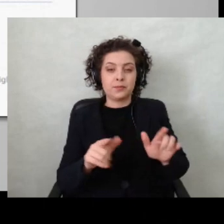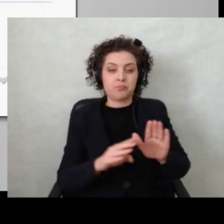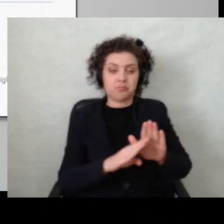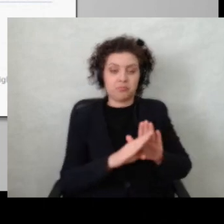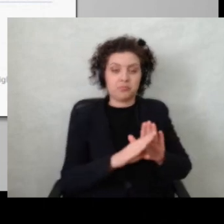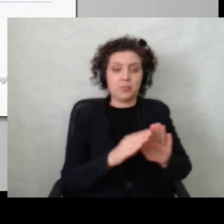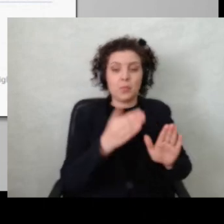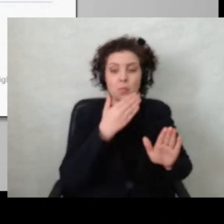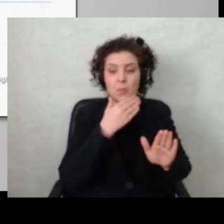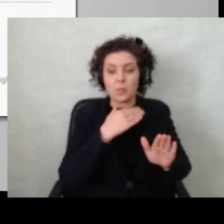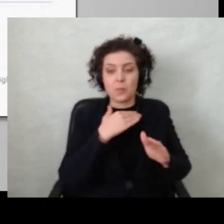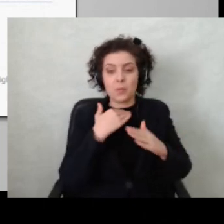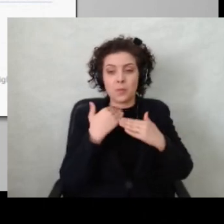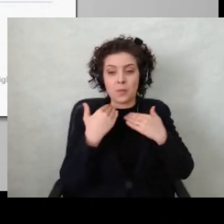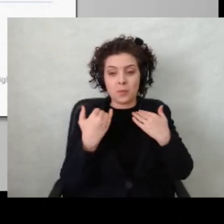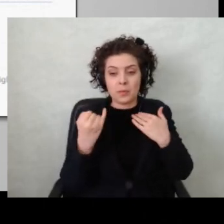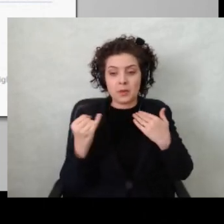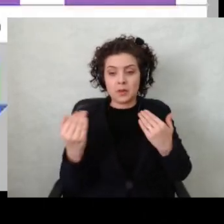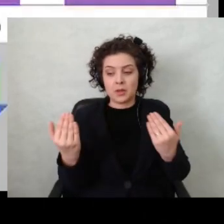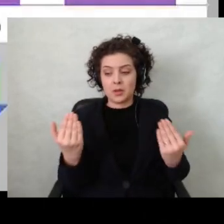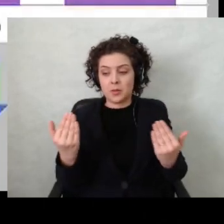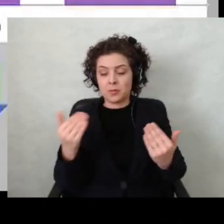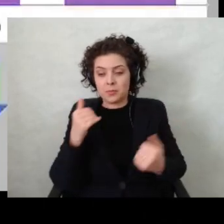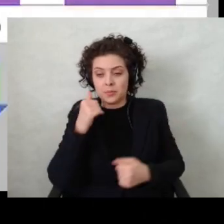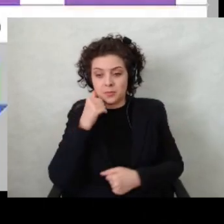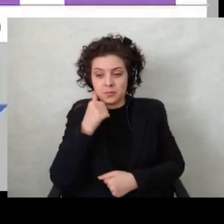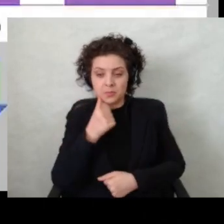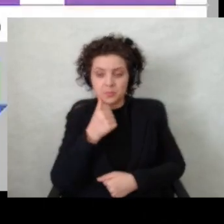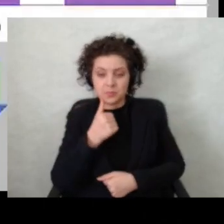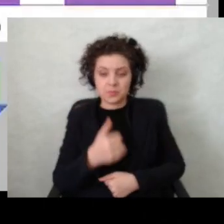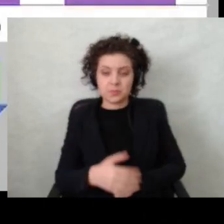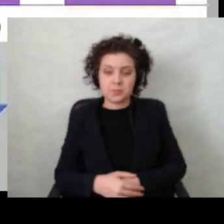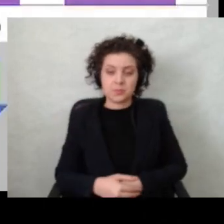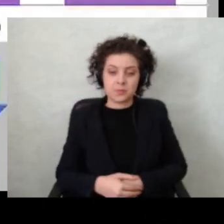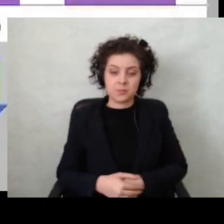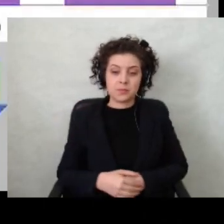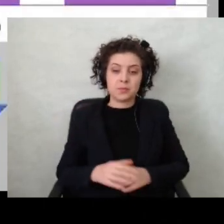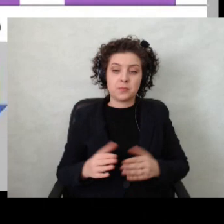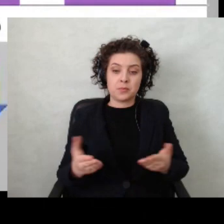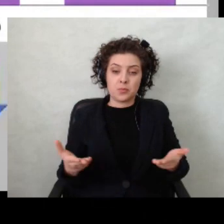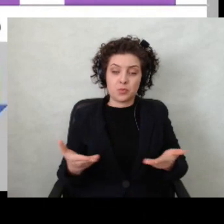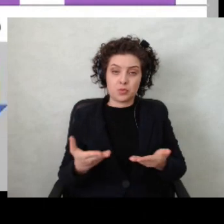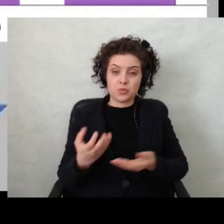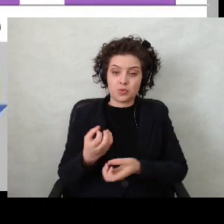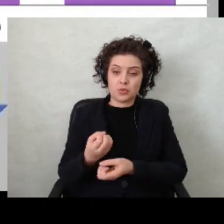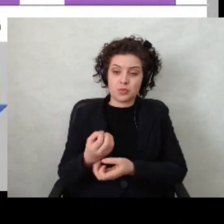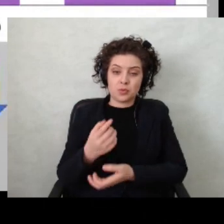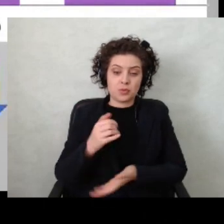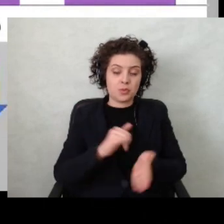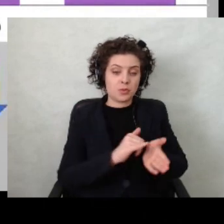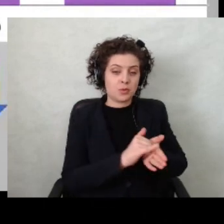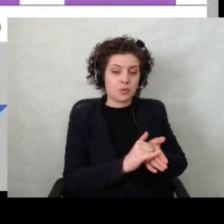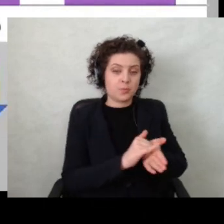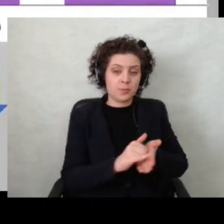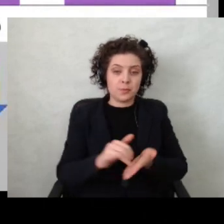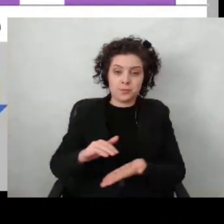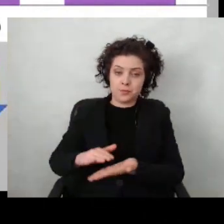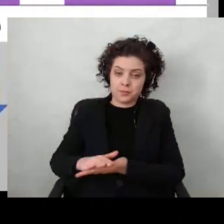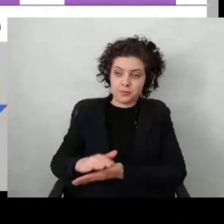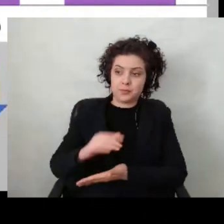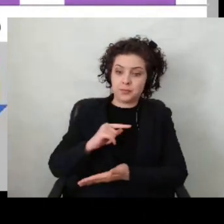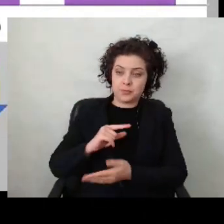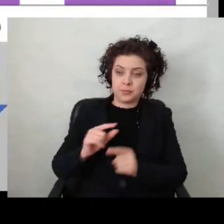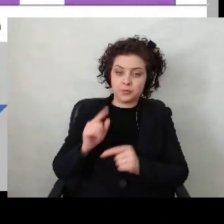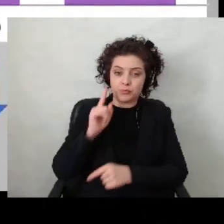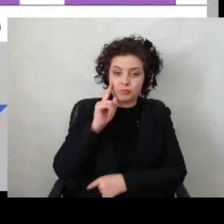quando comparado às mulheres. Dados atuais de Nova York, que eu peguei esses dados no dia 13 de